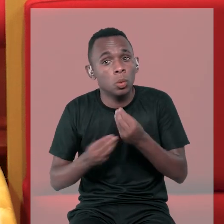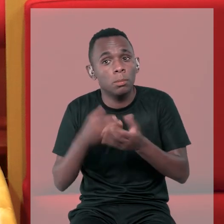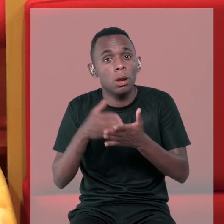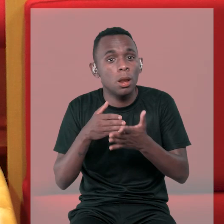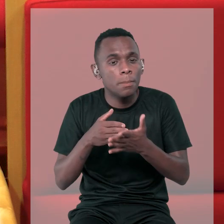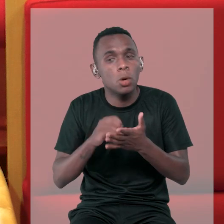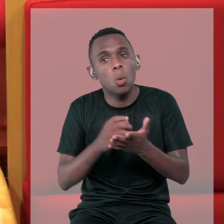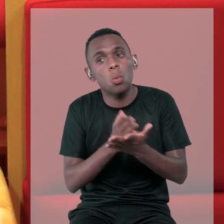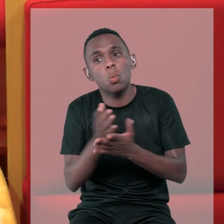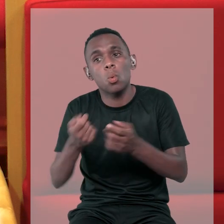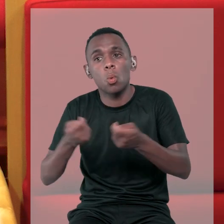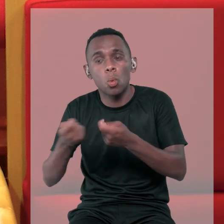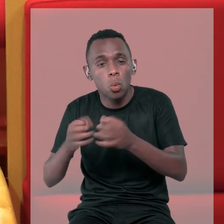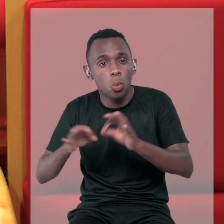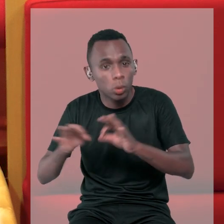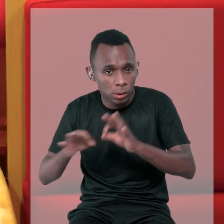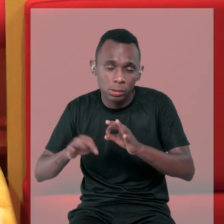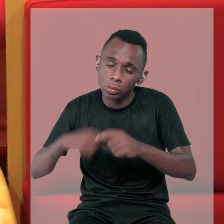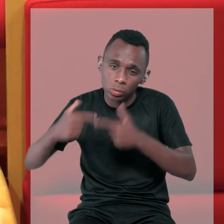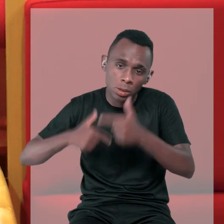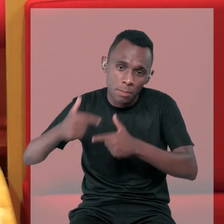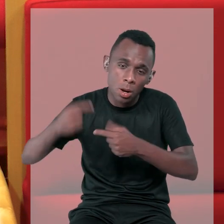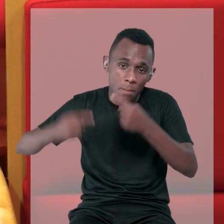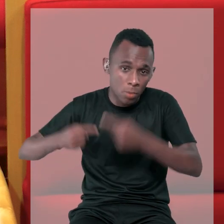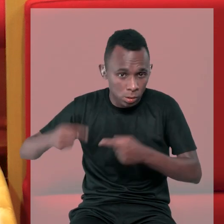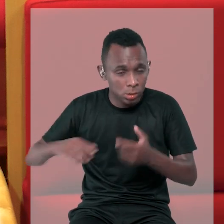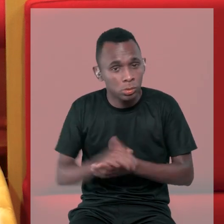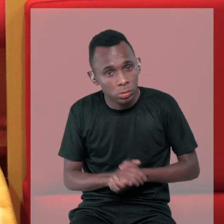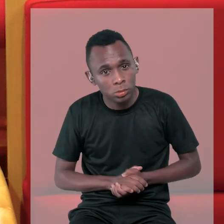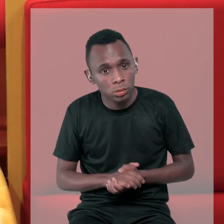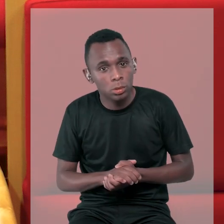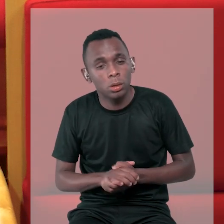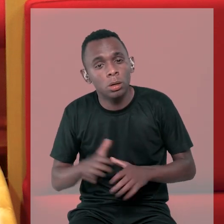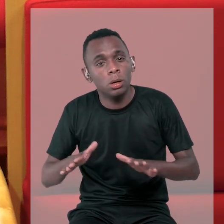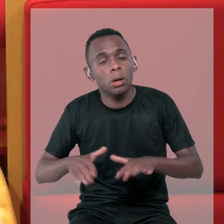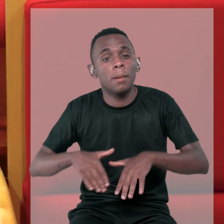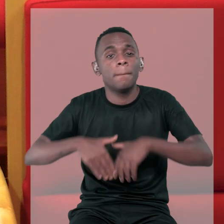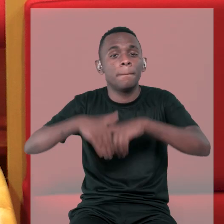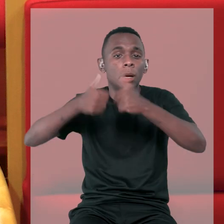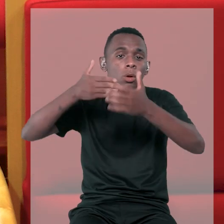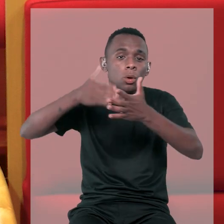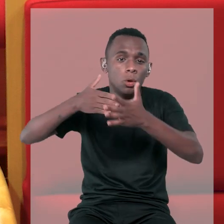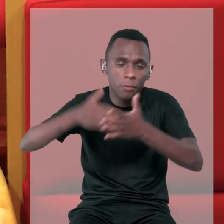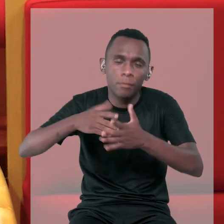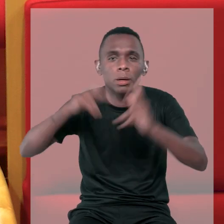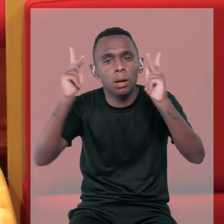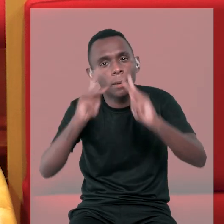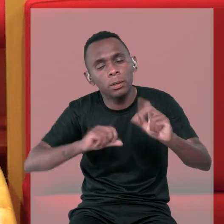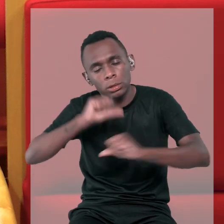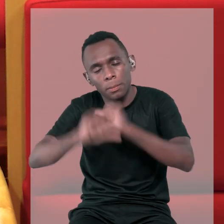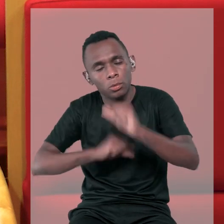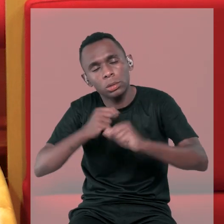as ações políticas para um melhor fim, ou para a paz, ou para contornar a guerra. O que a gente